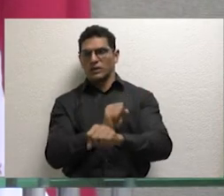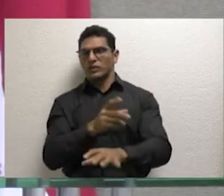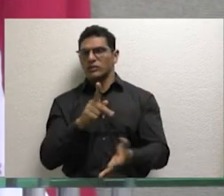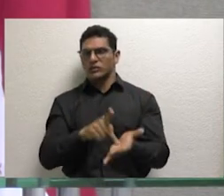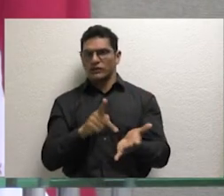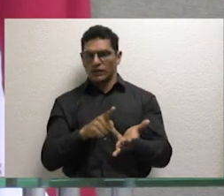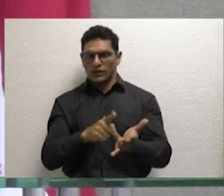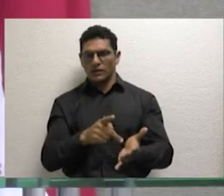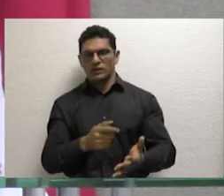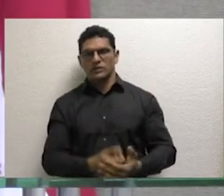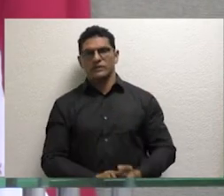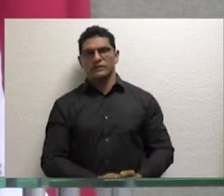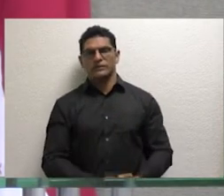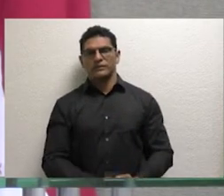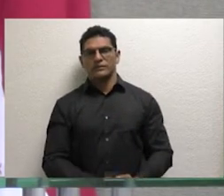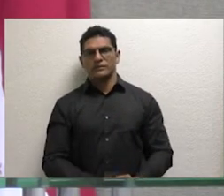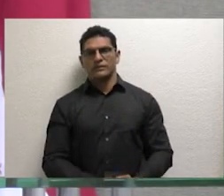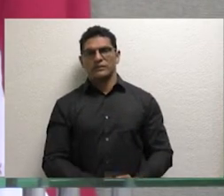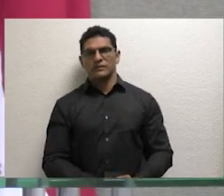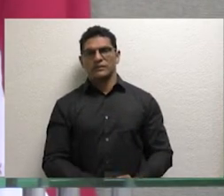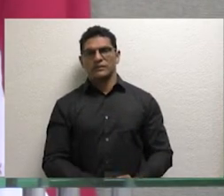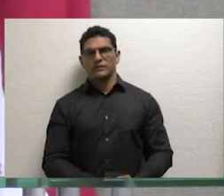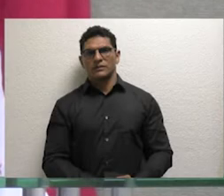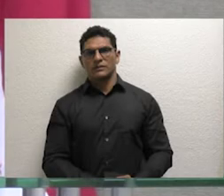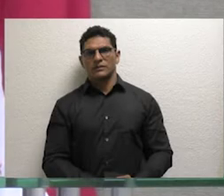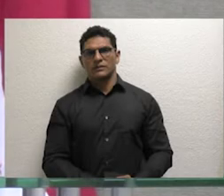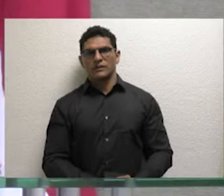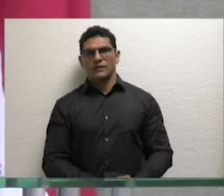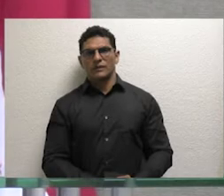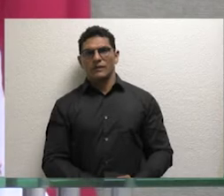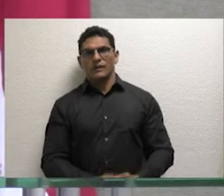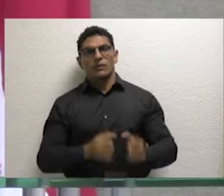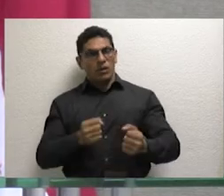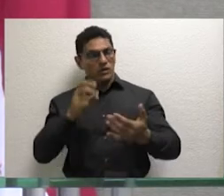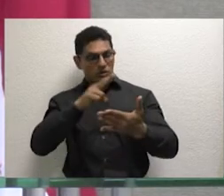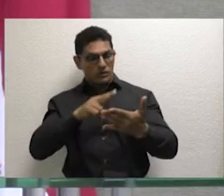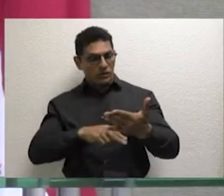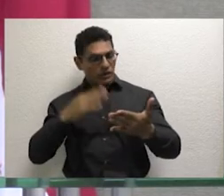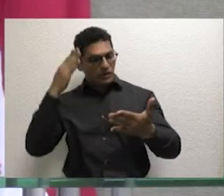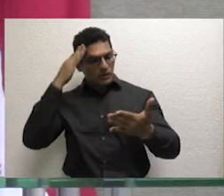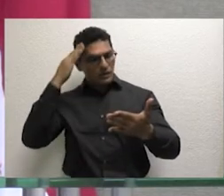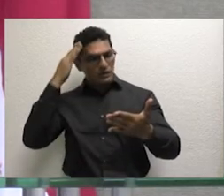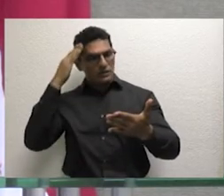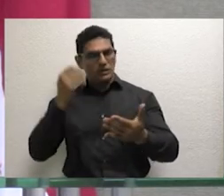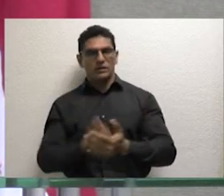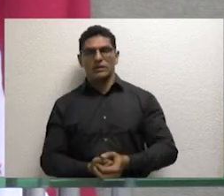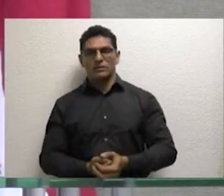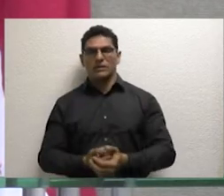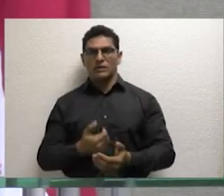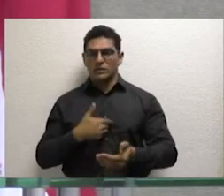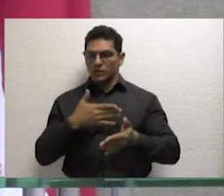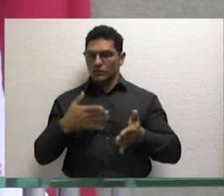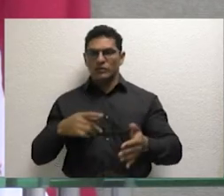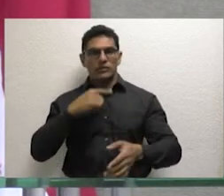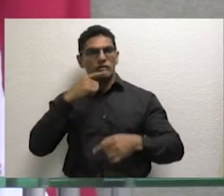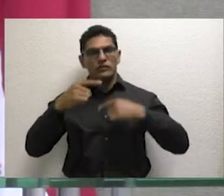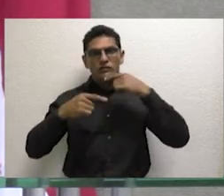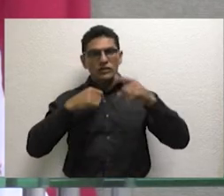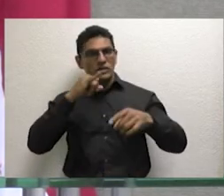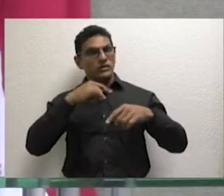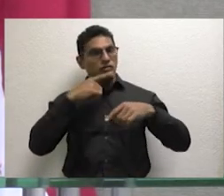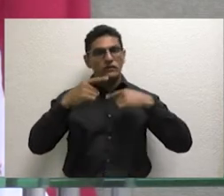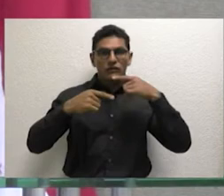que se debrucem sobre isso que entendam estamos à disposição para tirar qualquer dúvida que